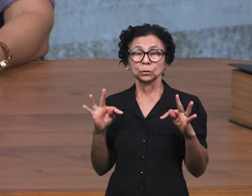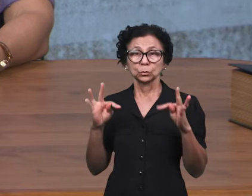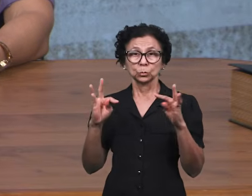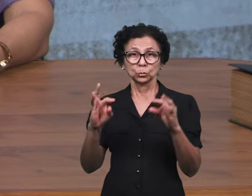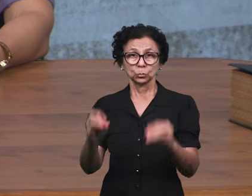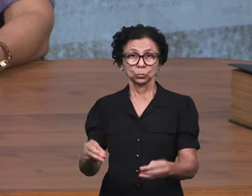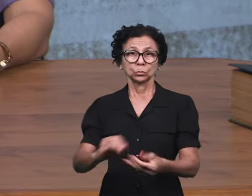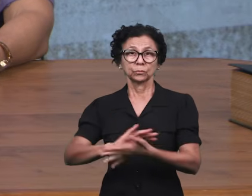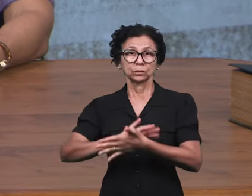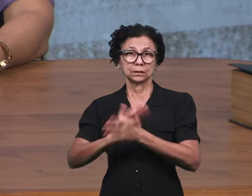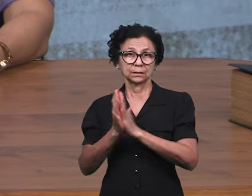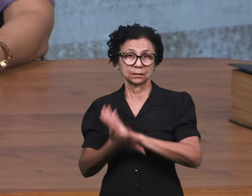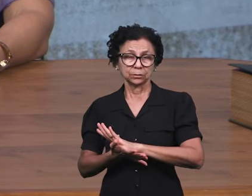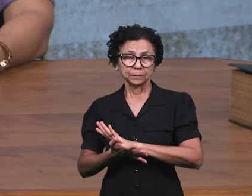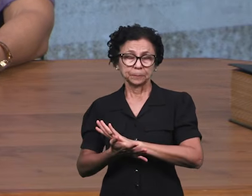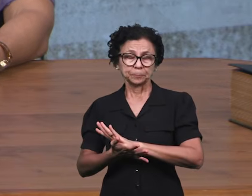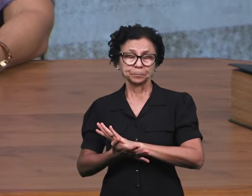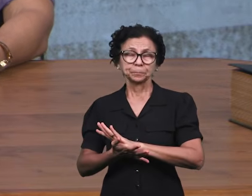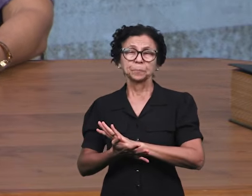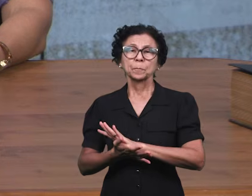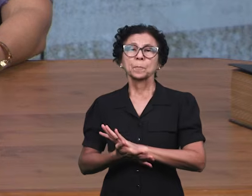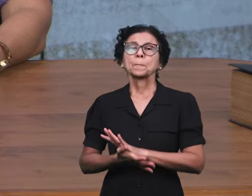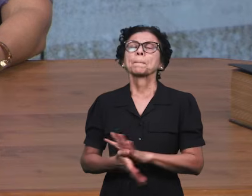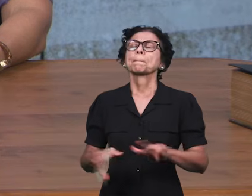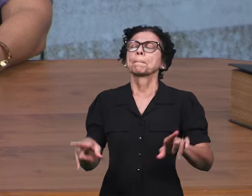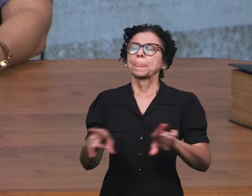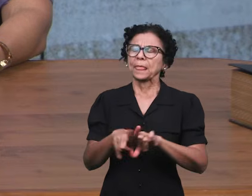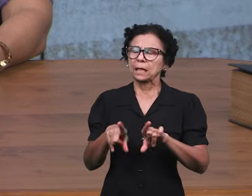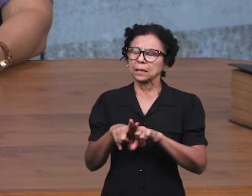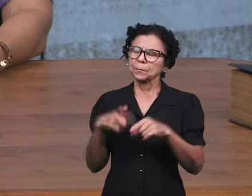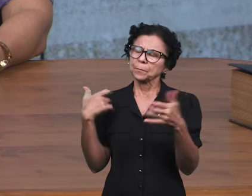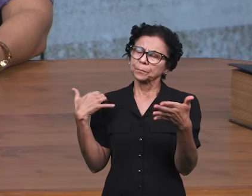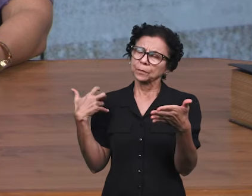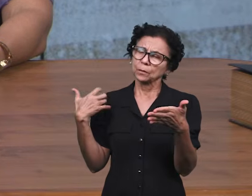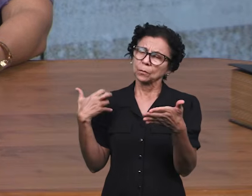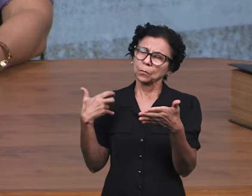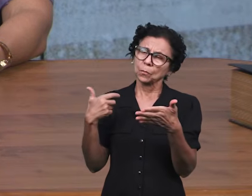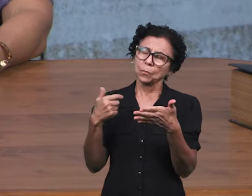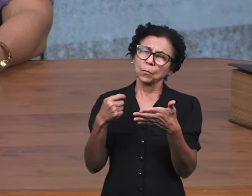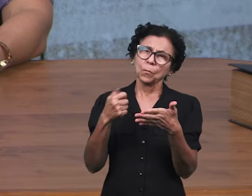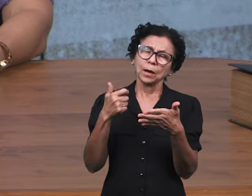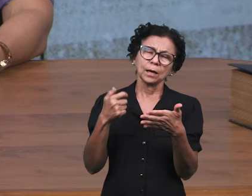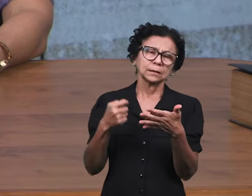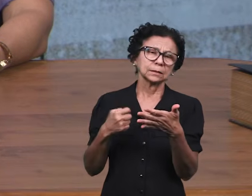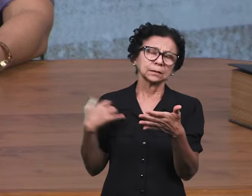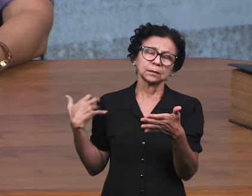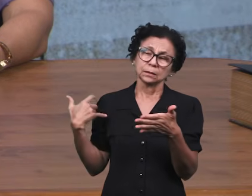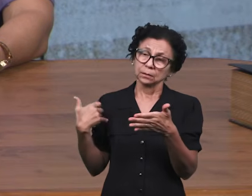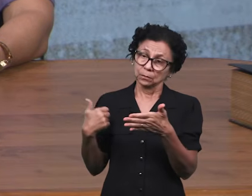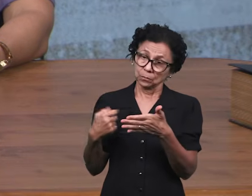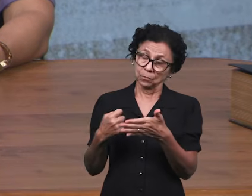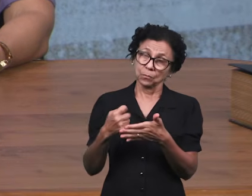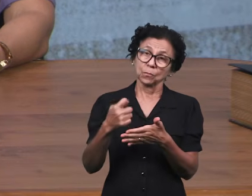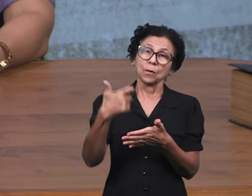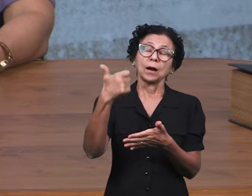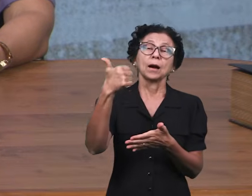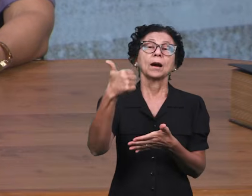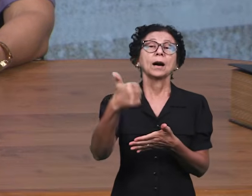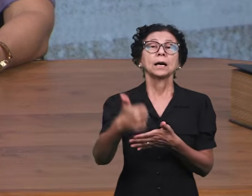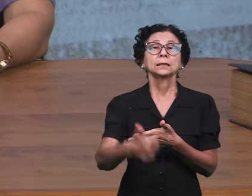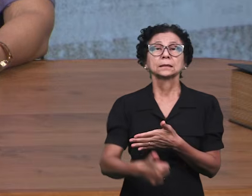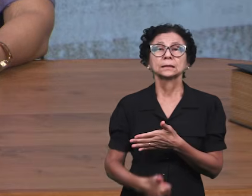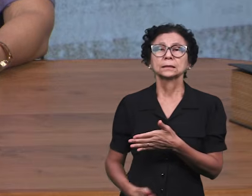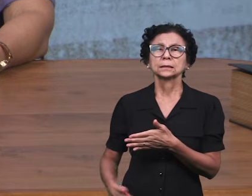por causa da unção. Já vem chegando a Aiate, já vai passando